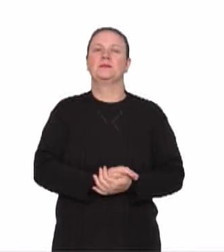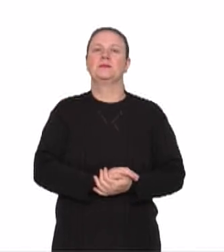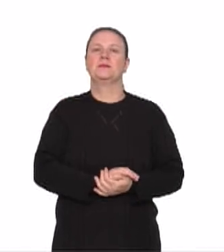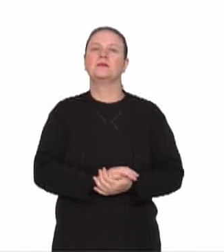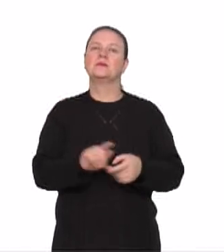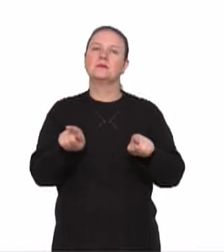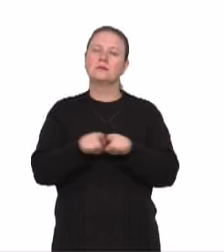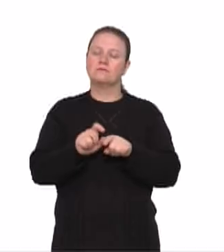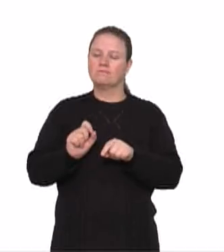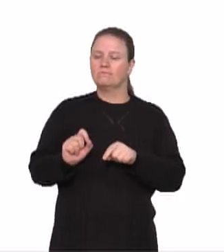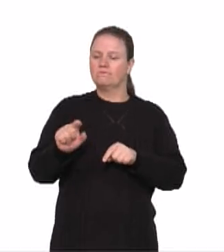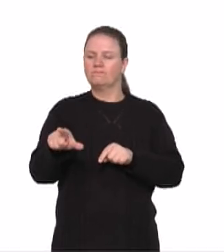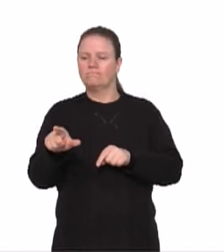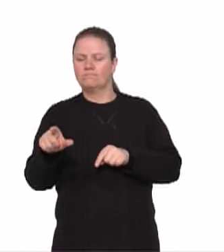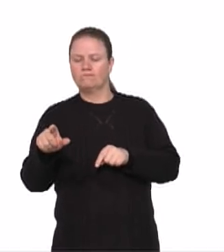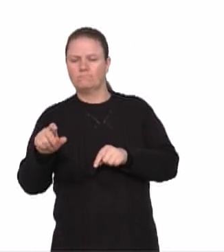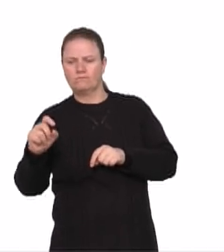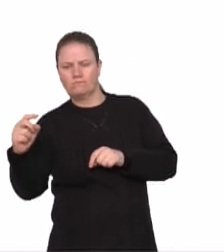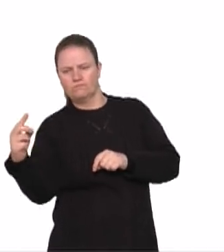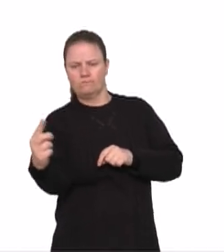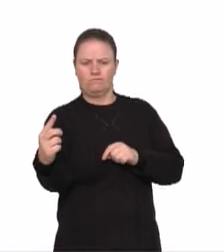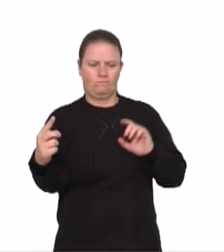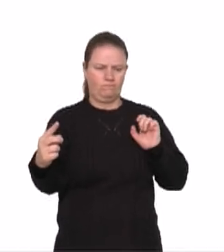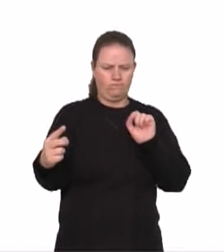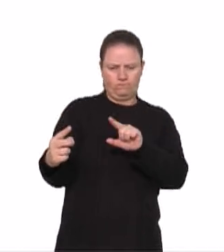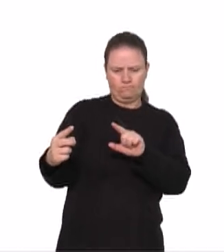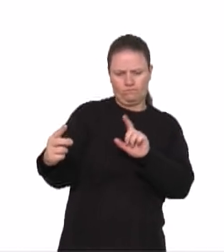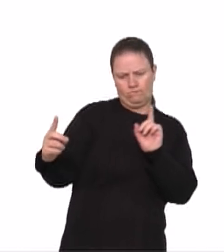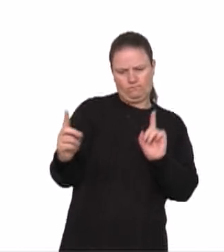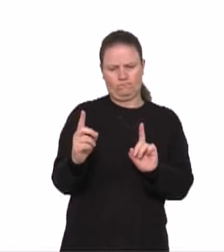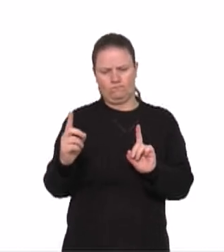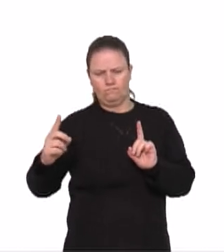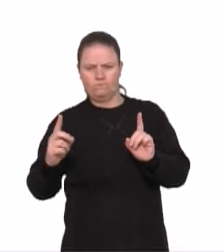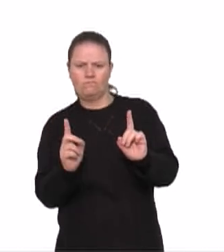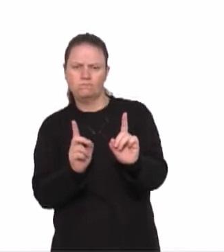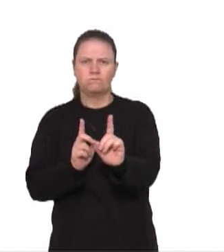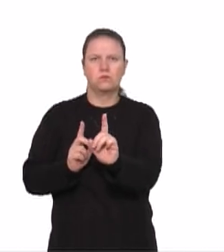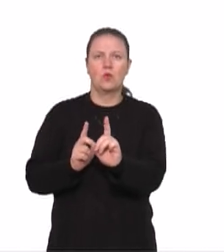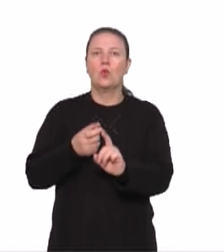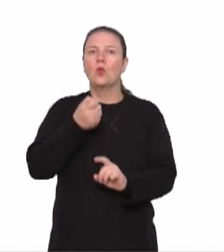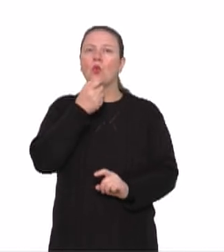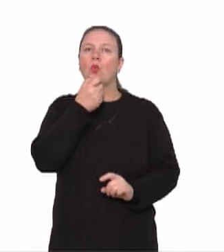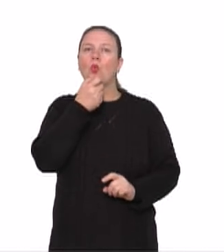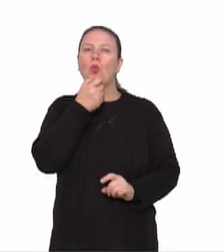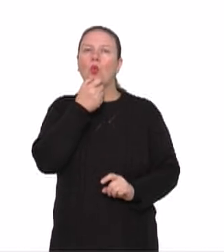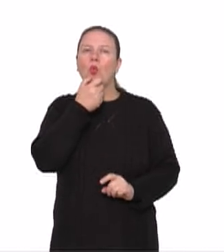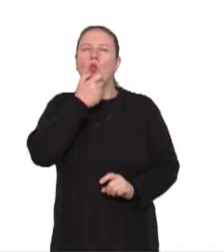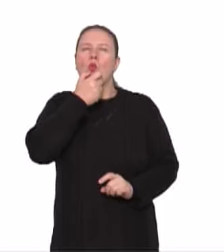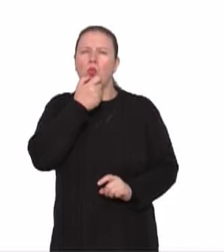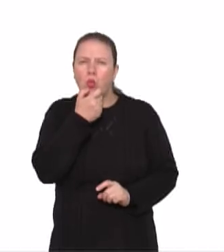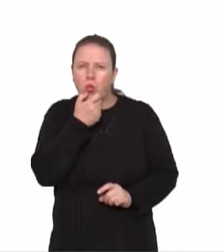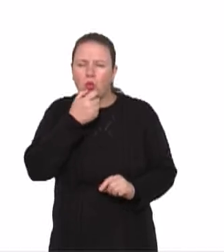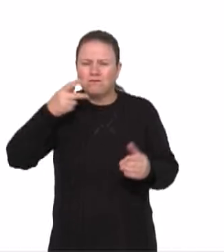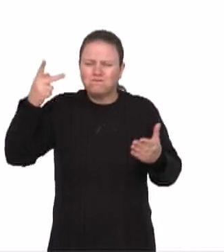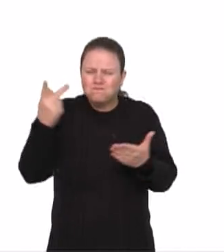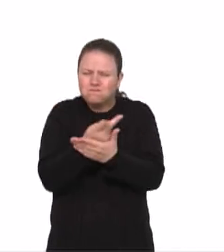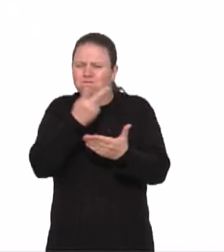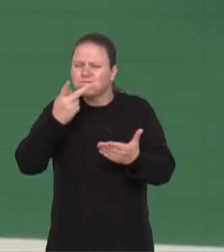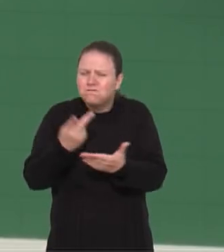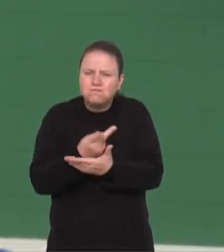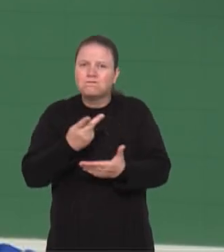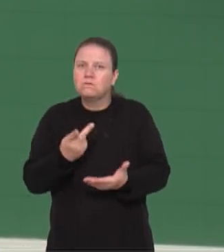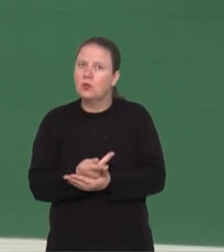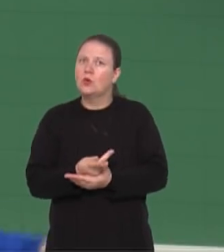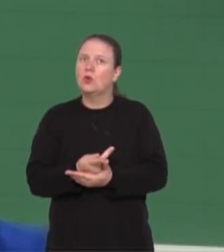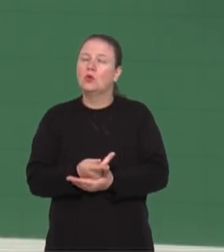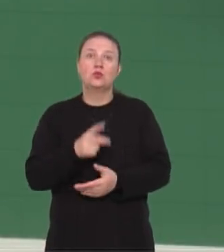Toca para alguém, né? O juiz marcou a falta. Então, marcar também pede um complemento. Não posso só